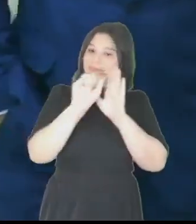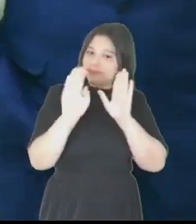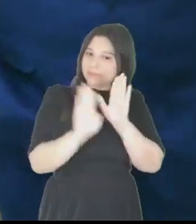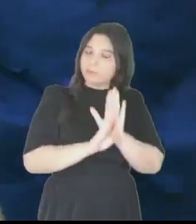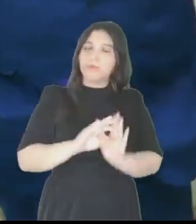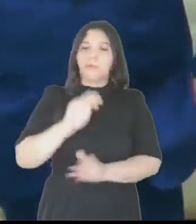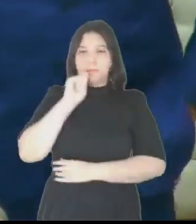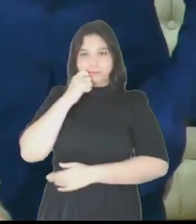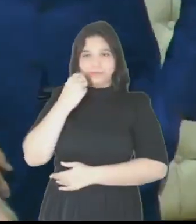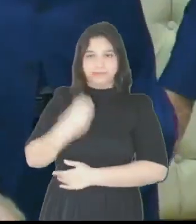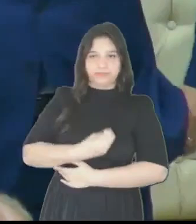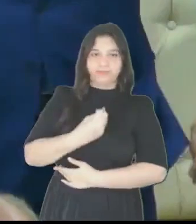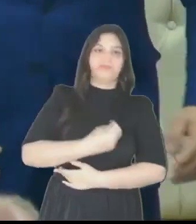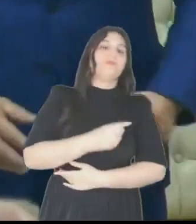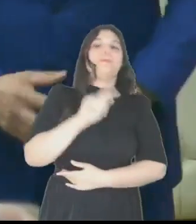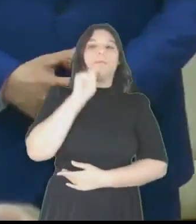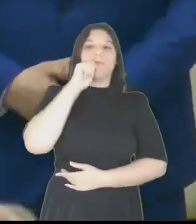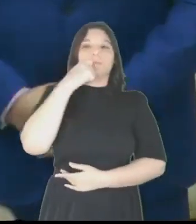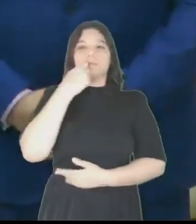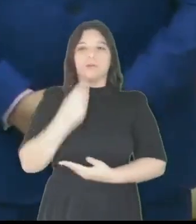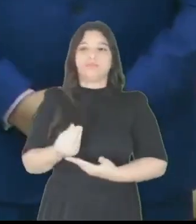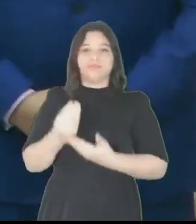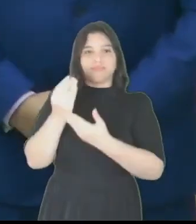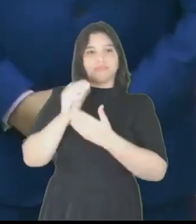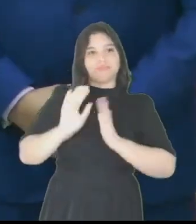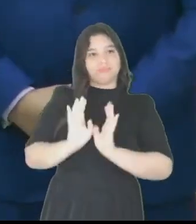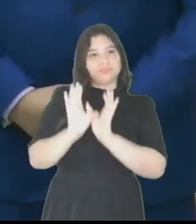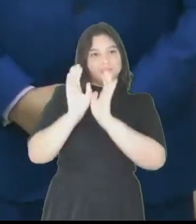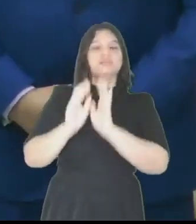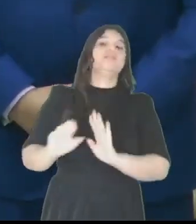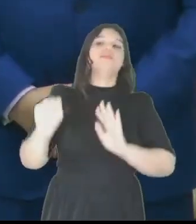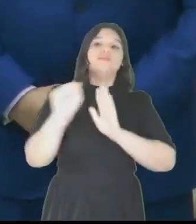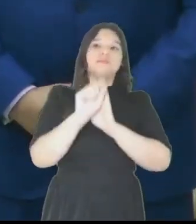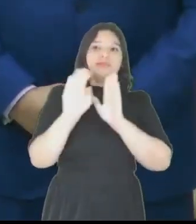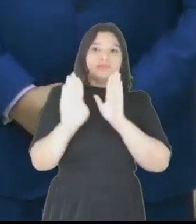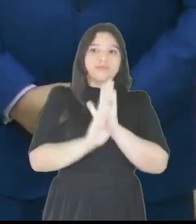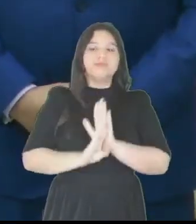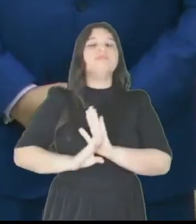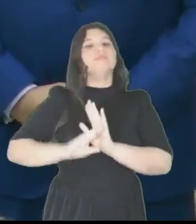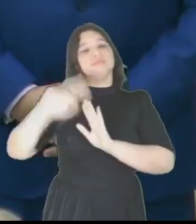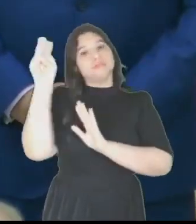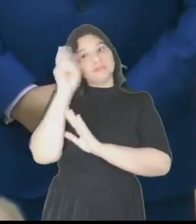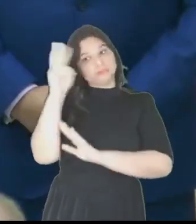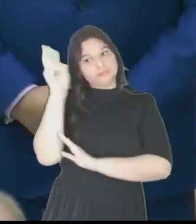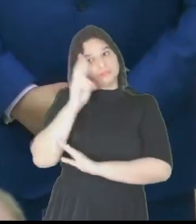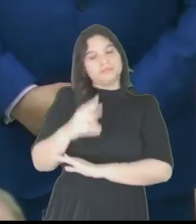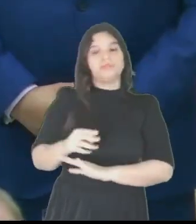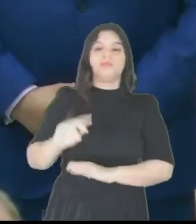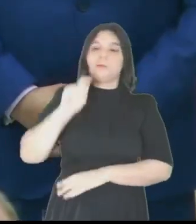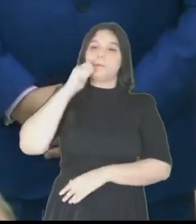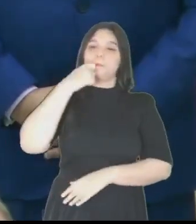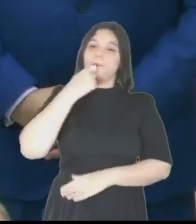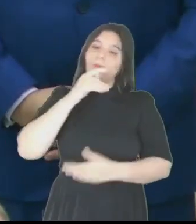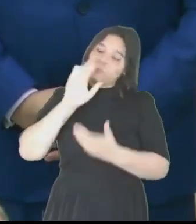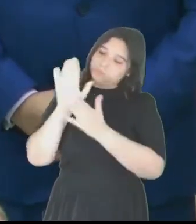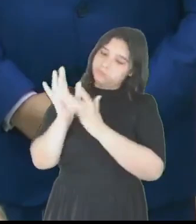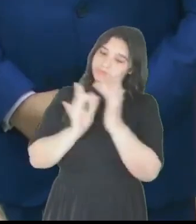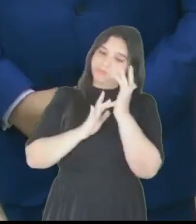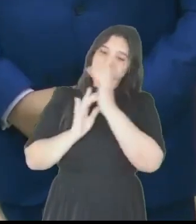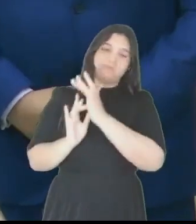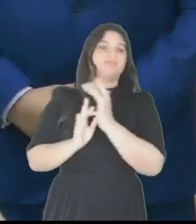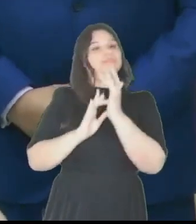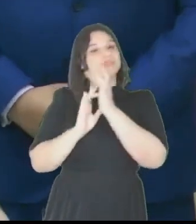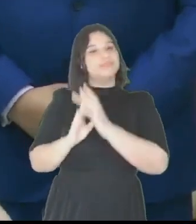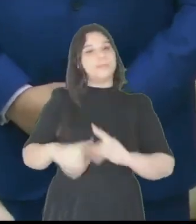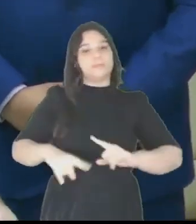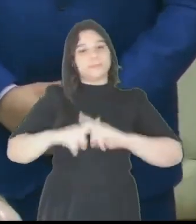da ceia fala do pão da vida. O pão da ceia é a memória do pão da vida. Louvado seja o nome do Senhor. Mas